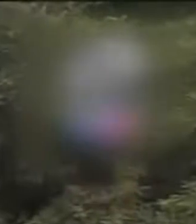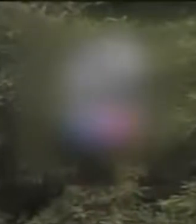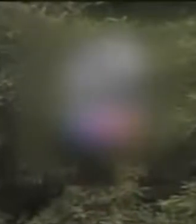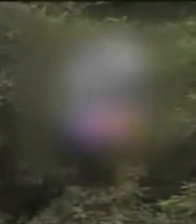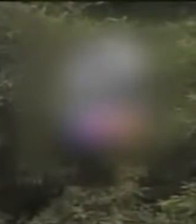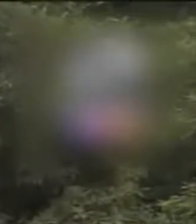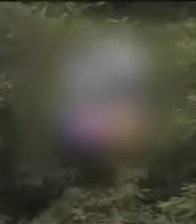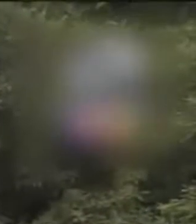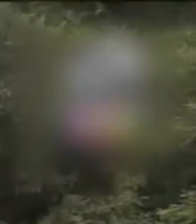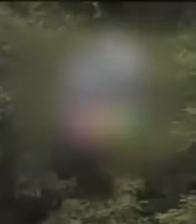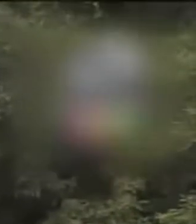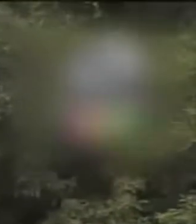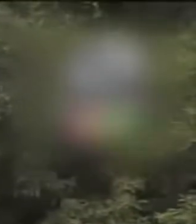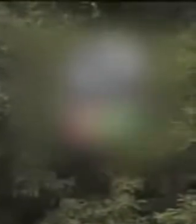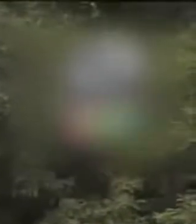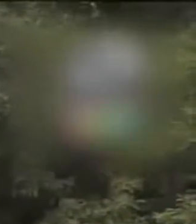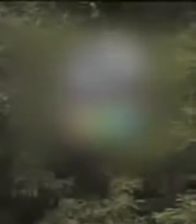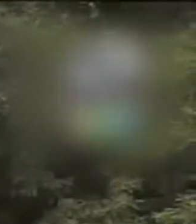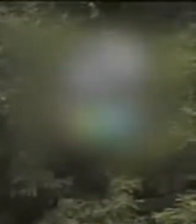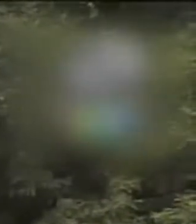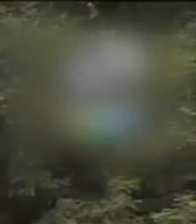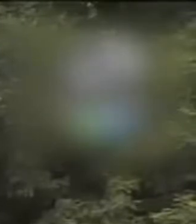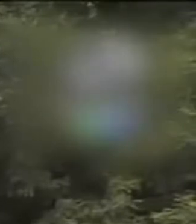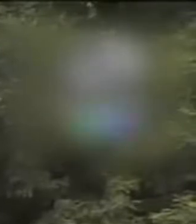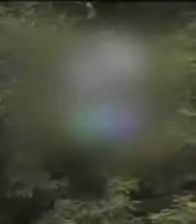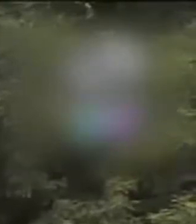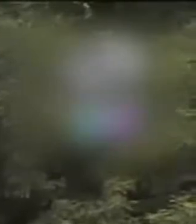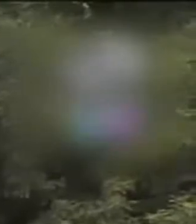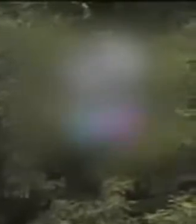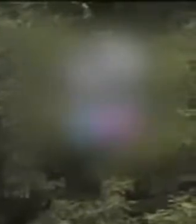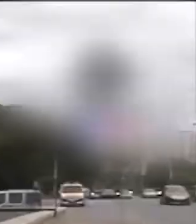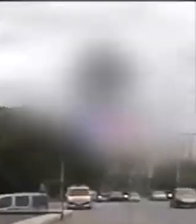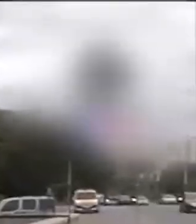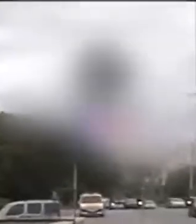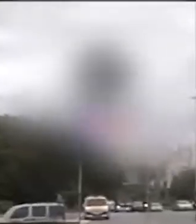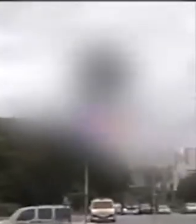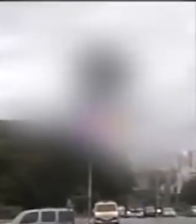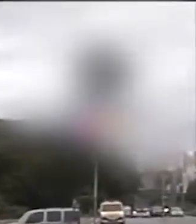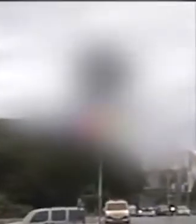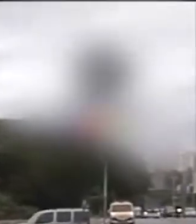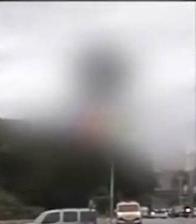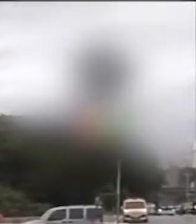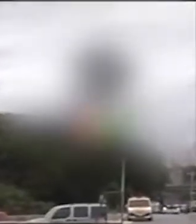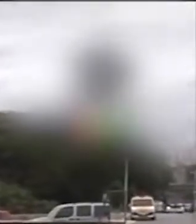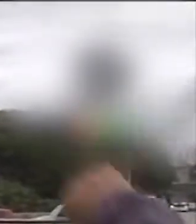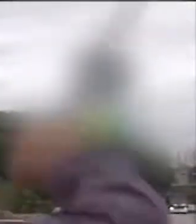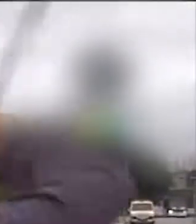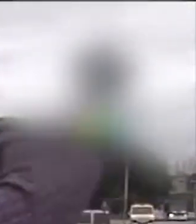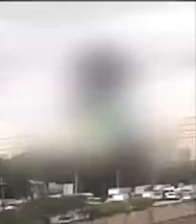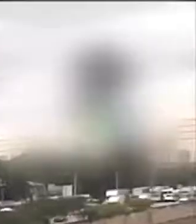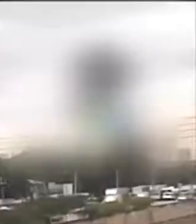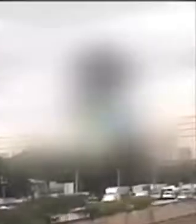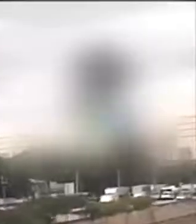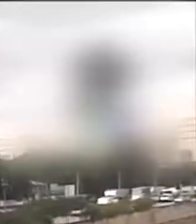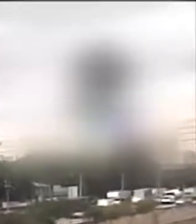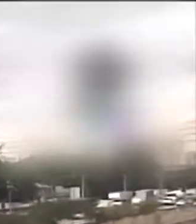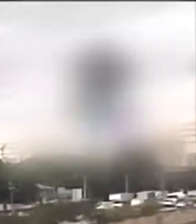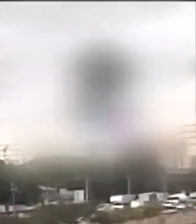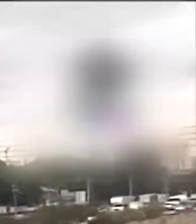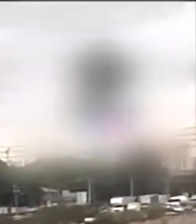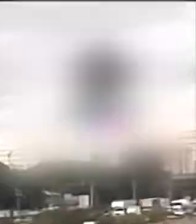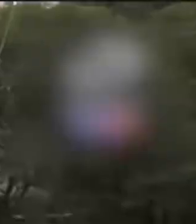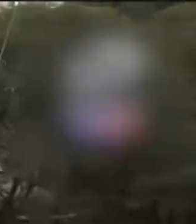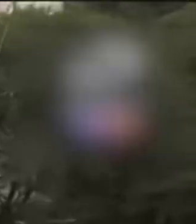ver, foi influência da ação humana que ele se tornou desse jeito, né? Para chamar a atenção para o problema, seu Mário